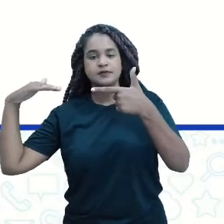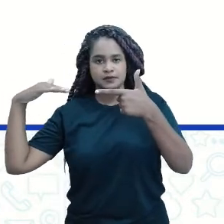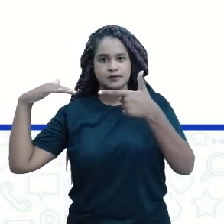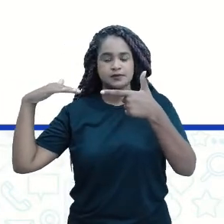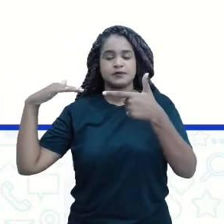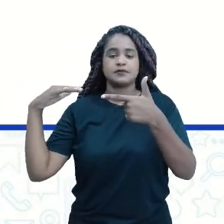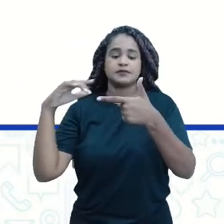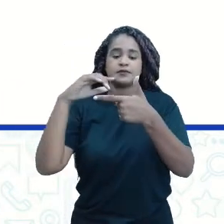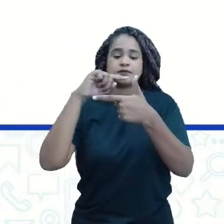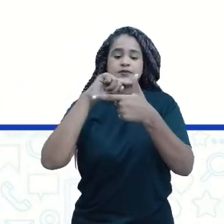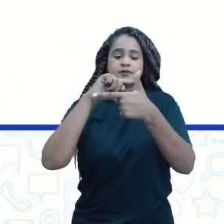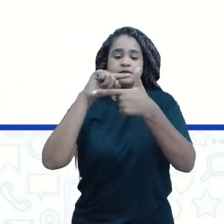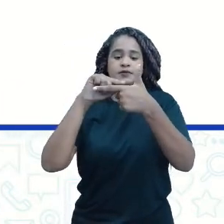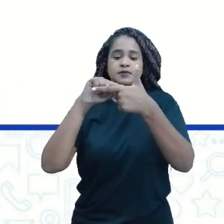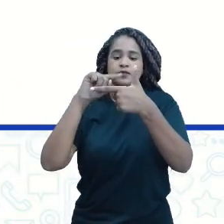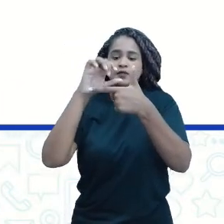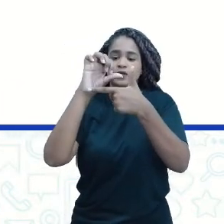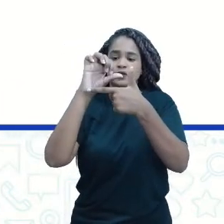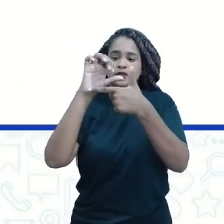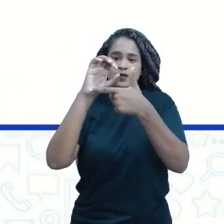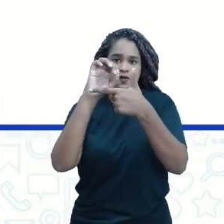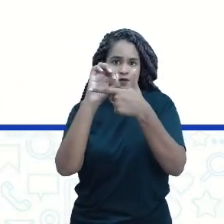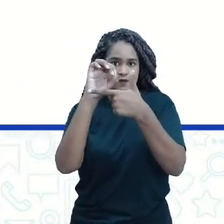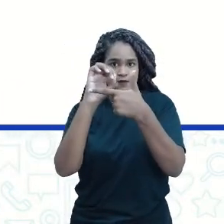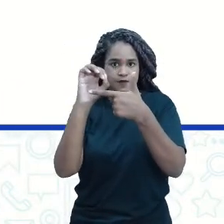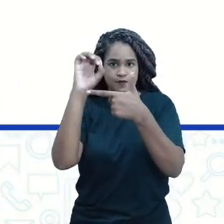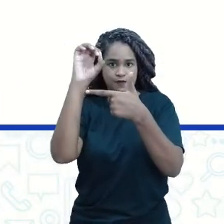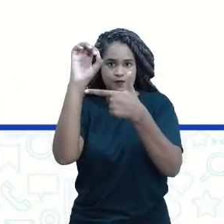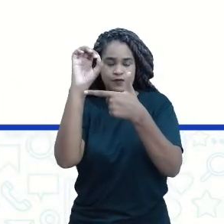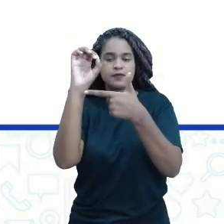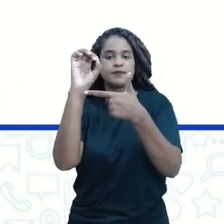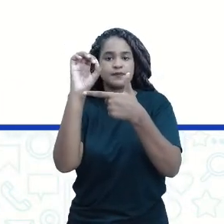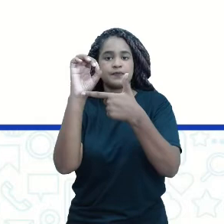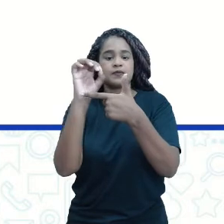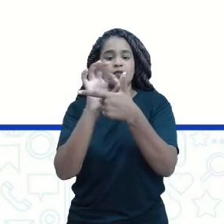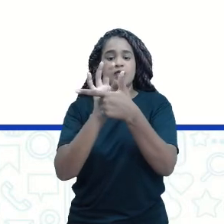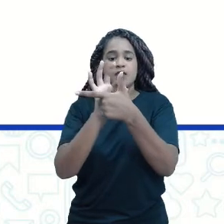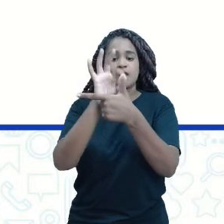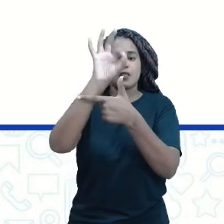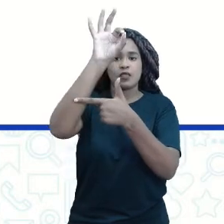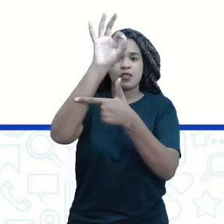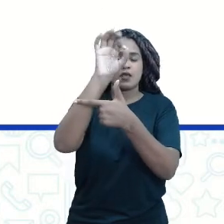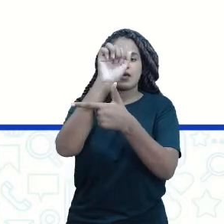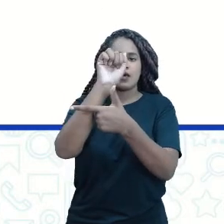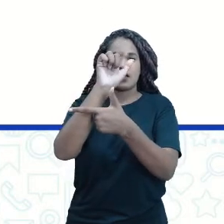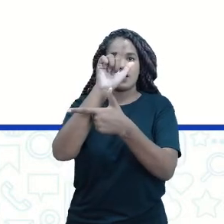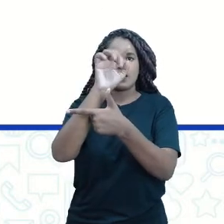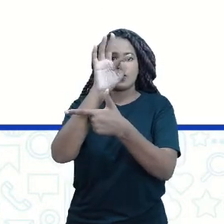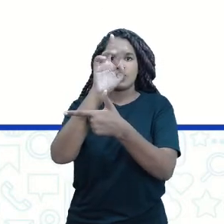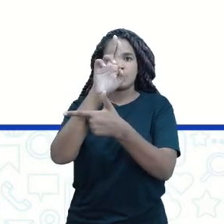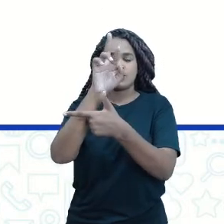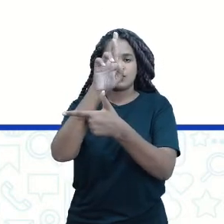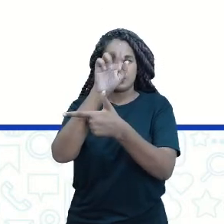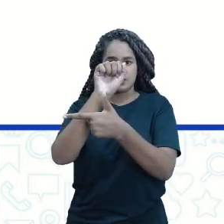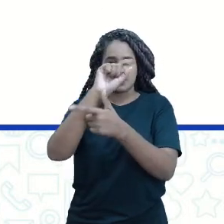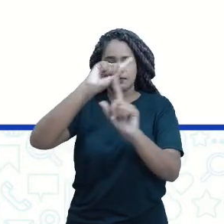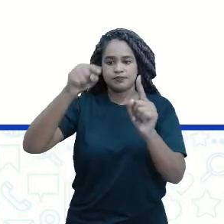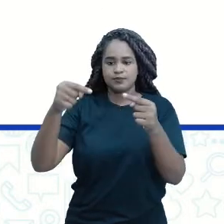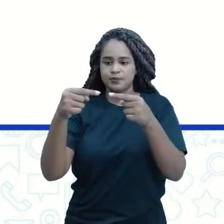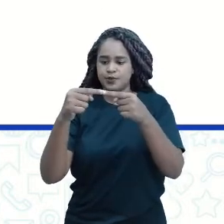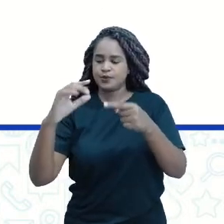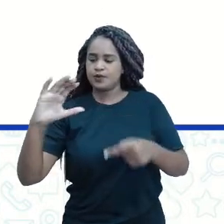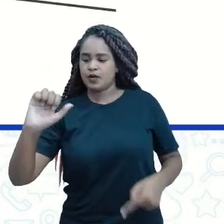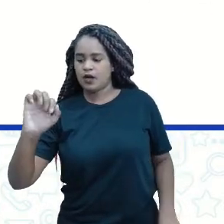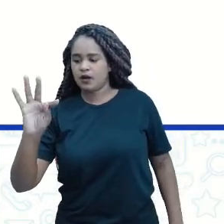Então, a gente tem aí coincidência entre a altura e o valor do cateto, beleza? Se a gente começar